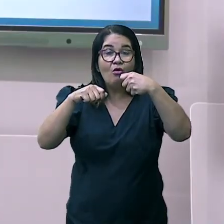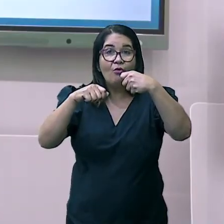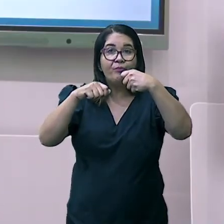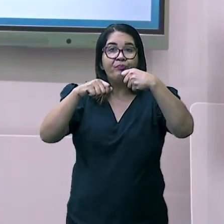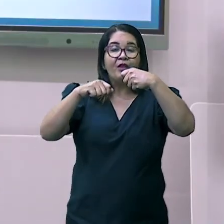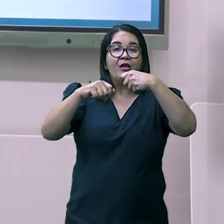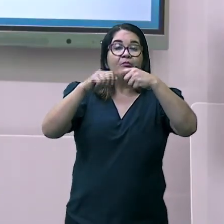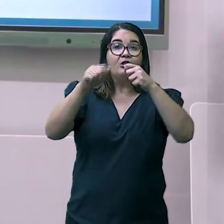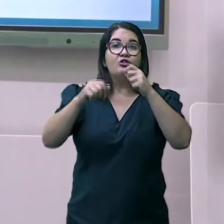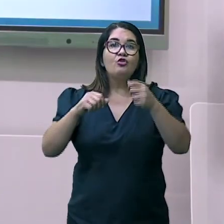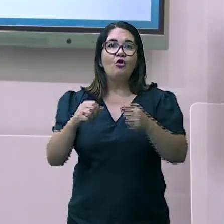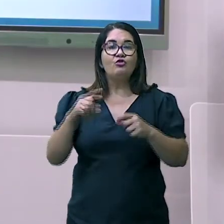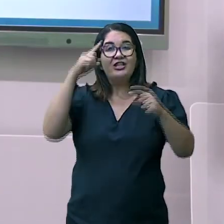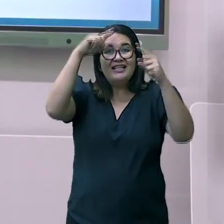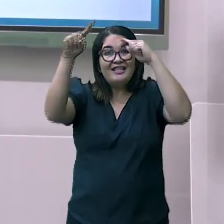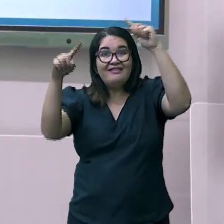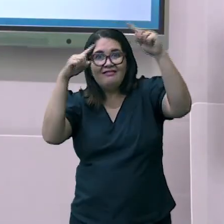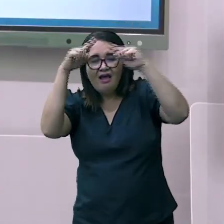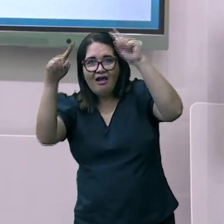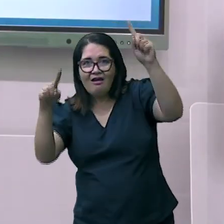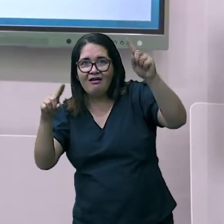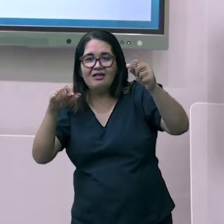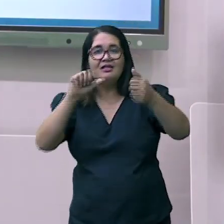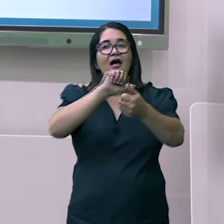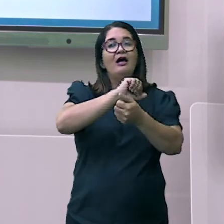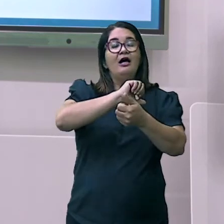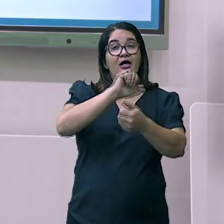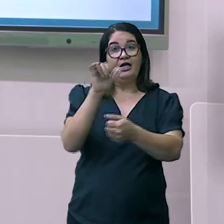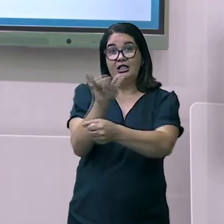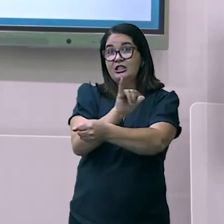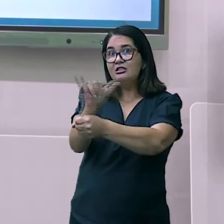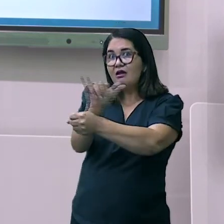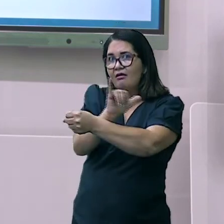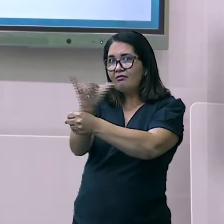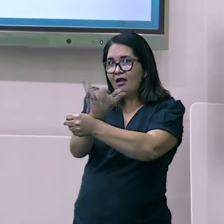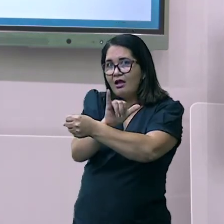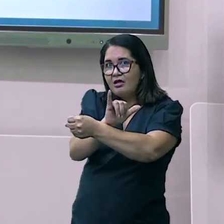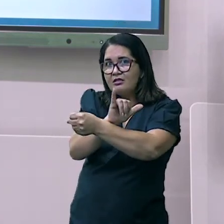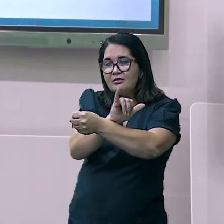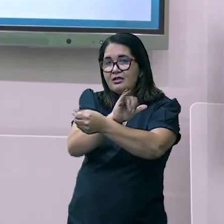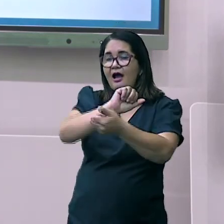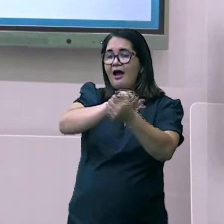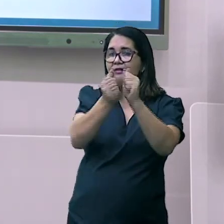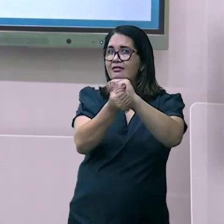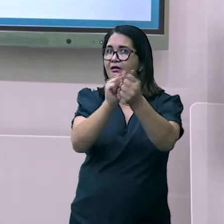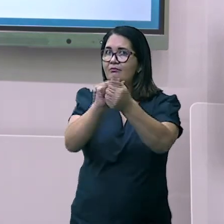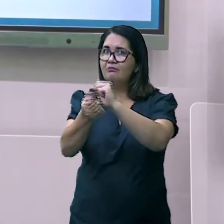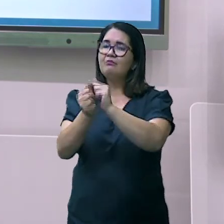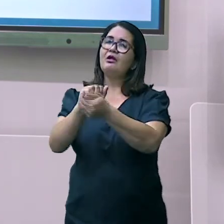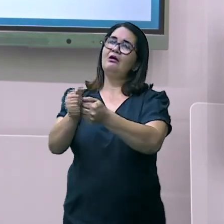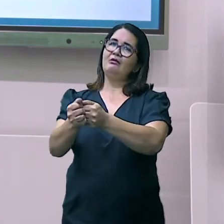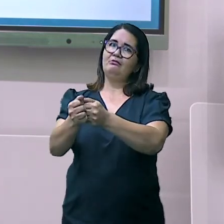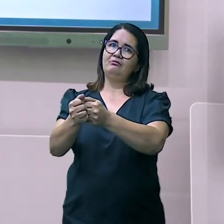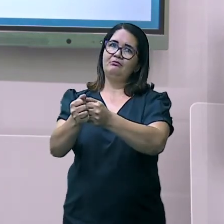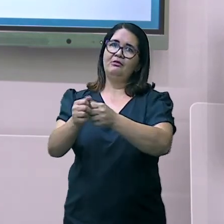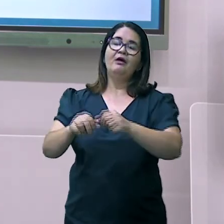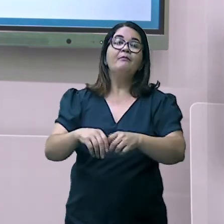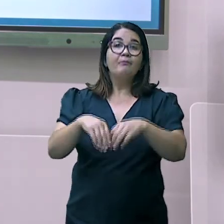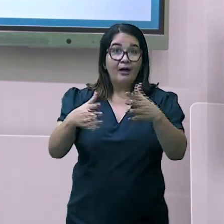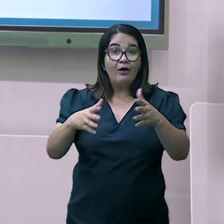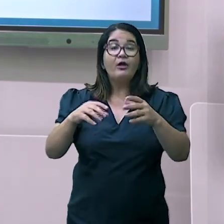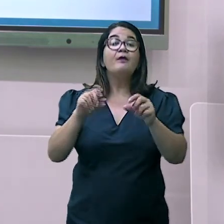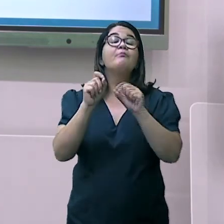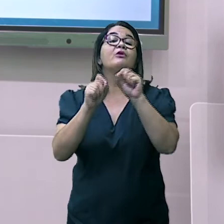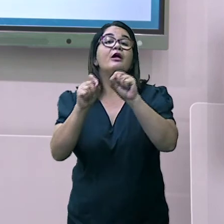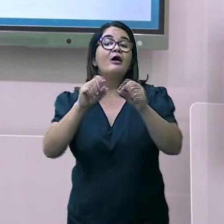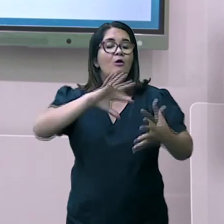essa doença que até então totalmente desconhecida, não é mesmo? Então, na minha opinião, eu acho